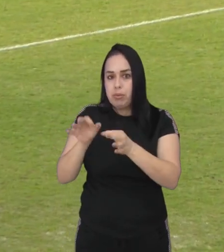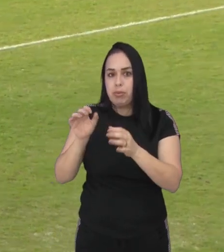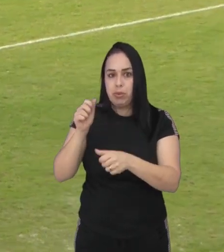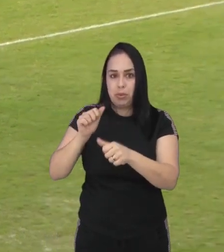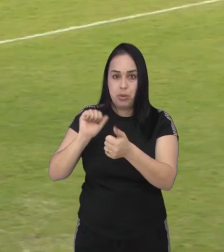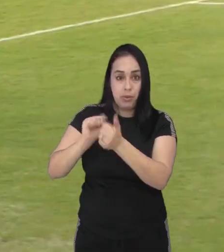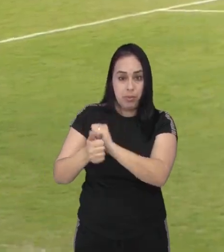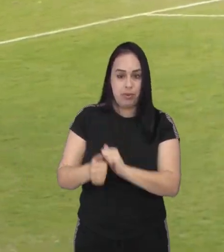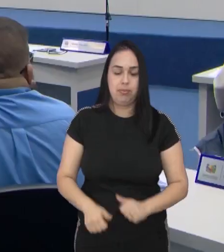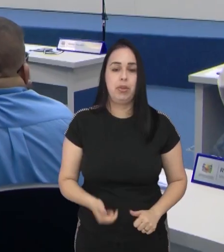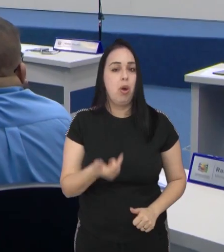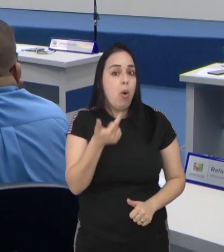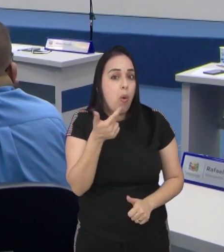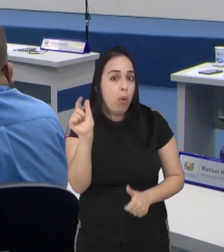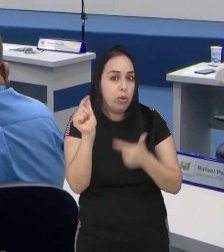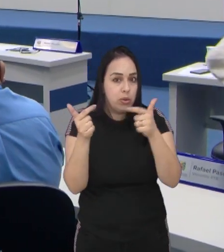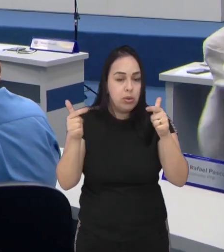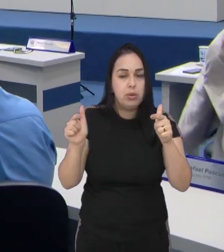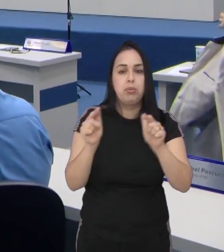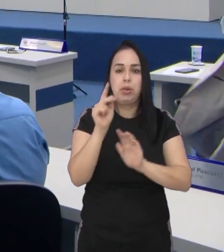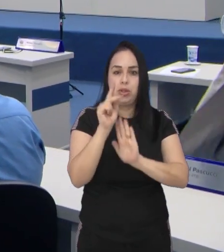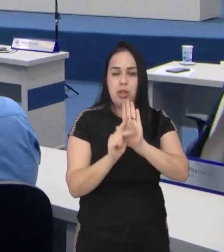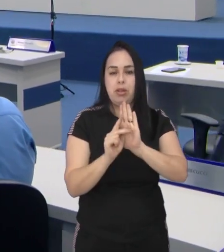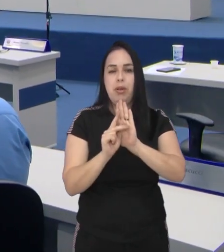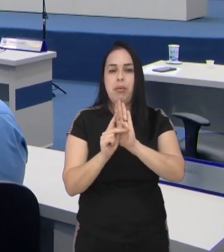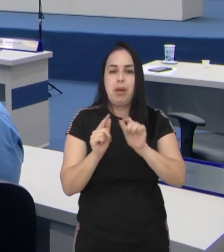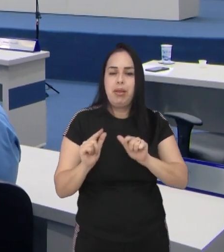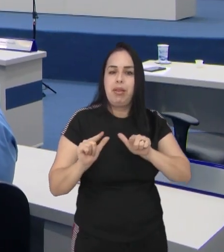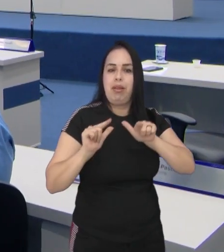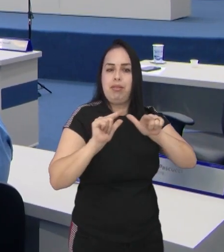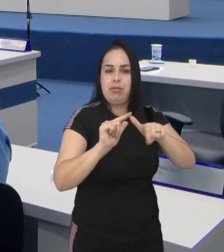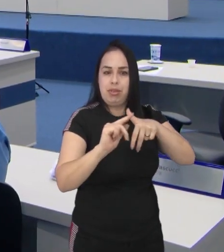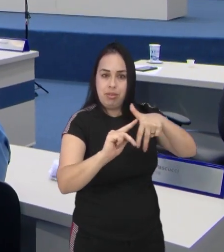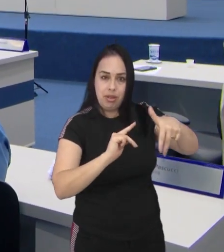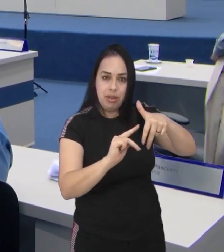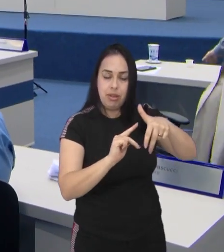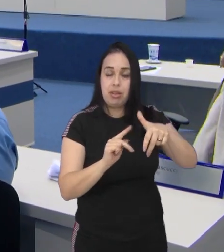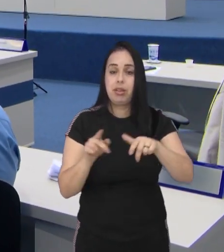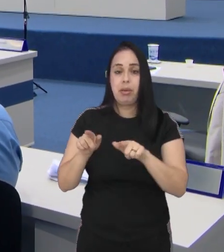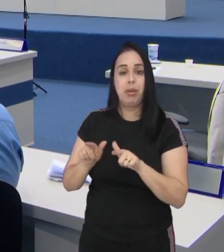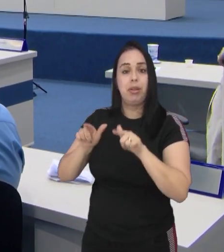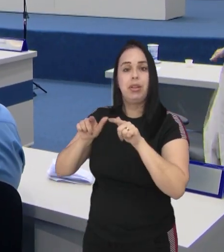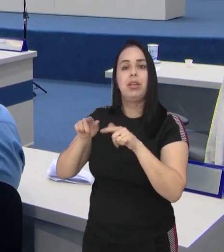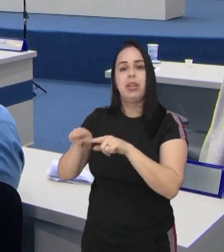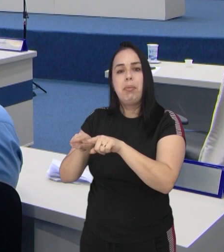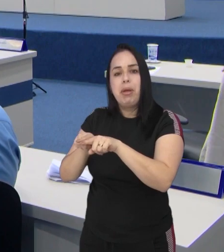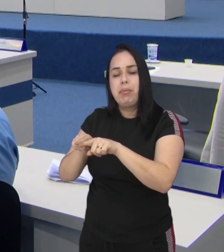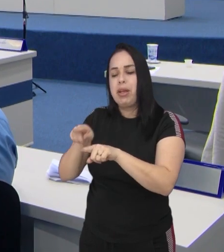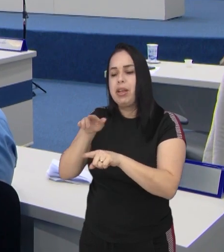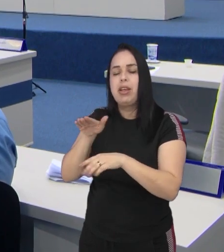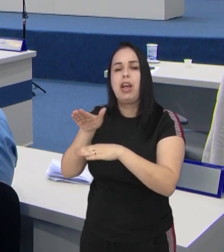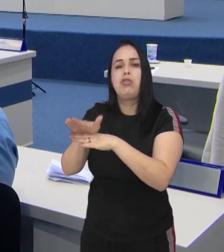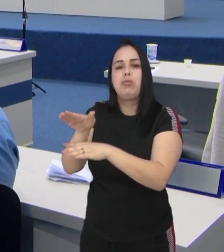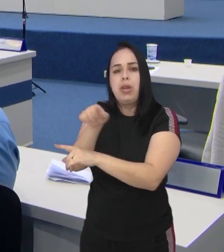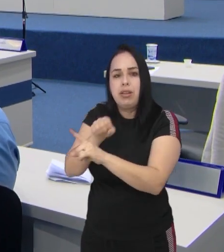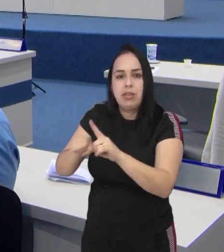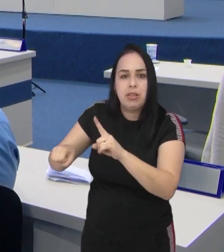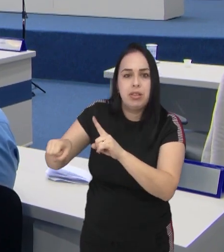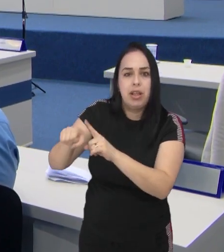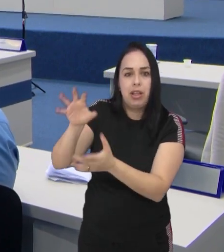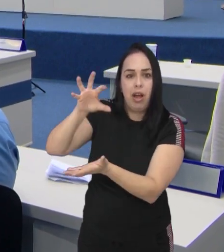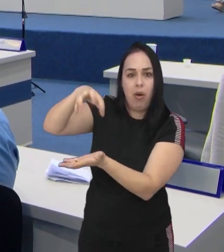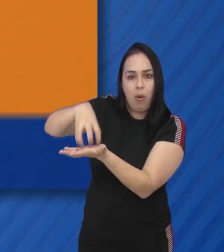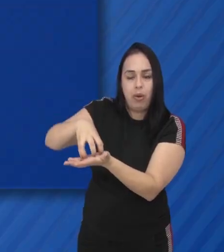instituições organizadoras. Outros projetos aprovados são para a concessão de título de cidadão joseense e título de